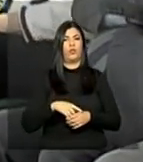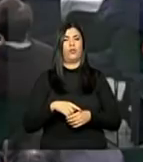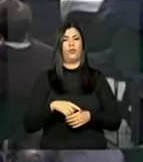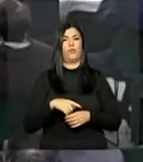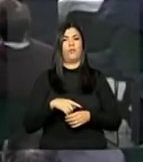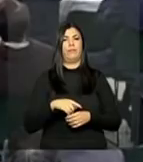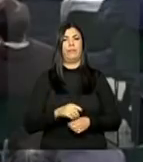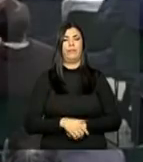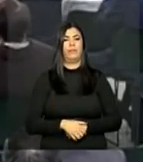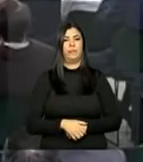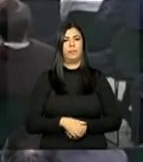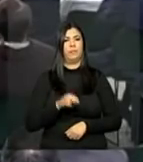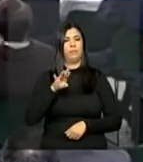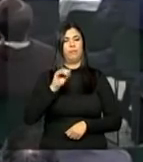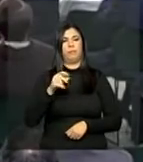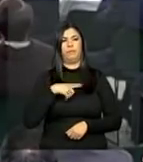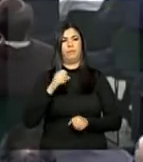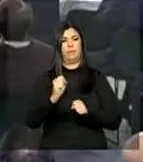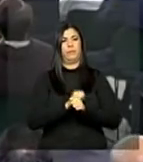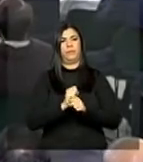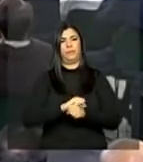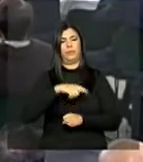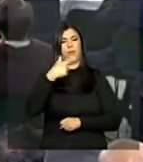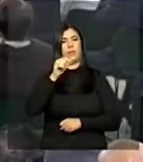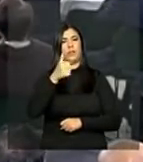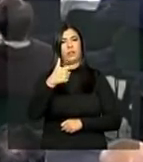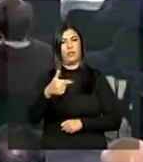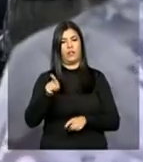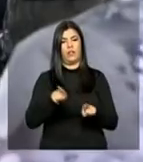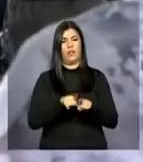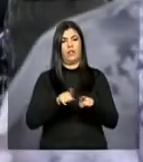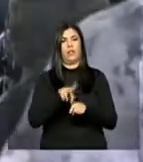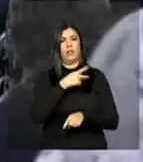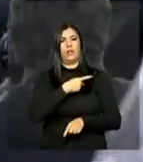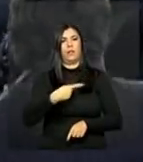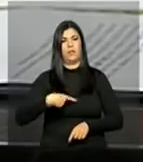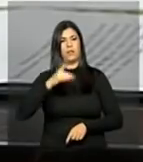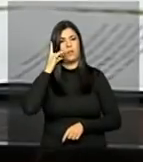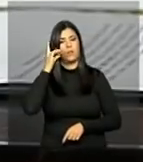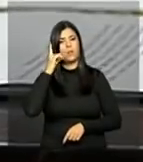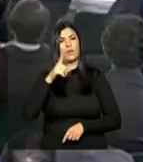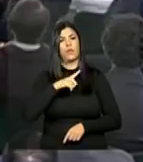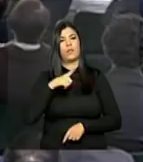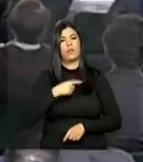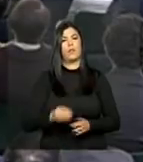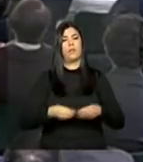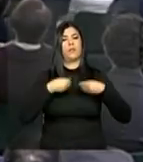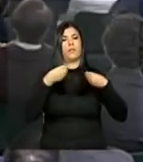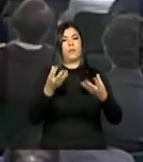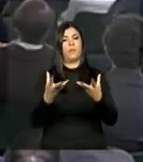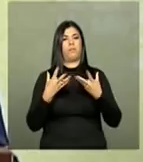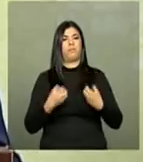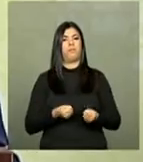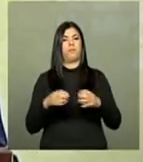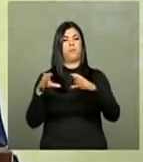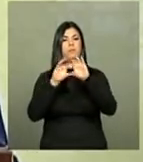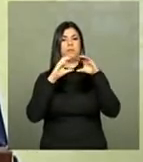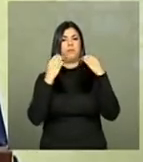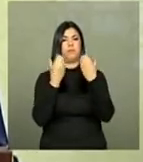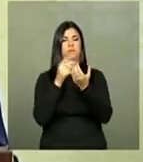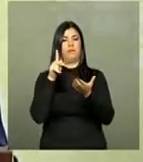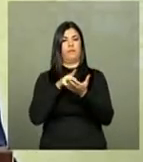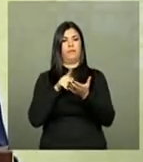época em maio de 2012 a presidenta dma Roussef deu posse aos integrantes dessa comissão o